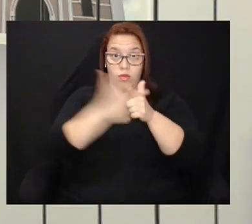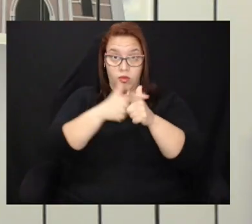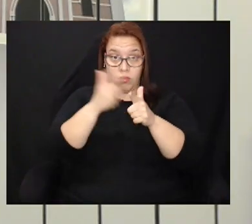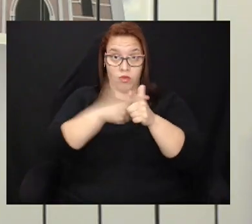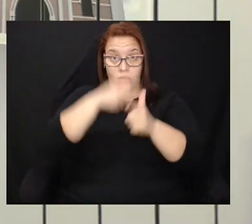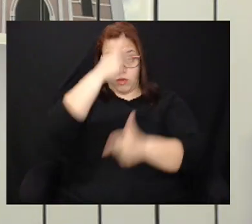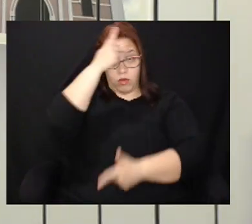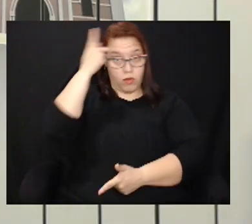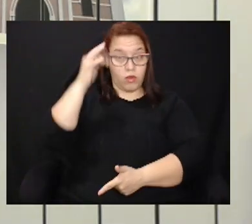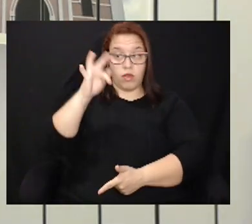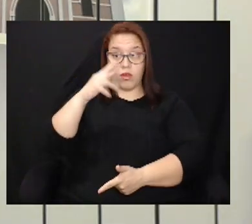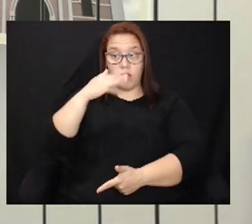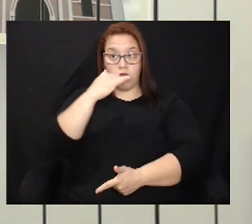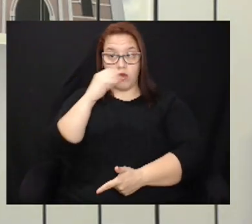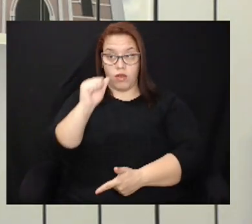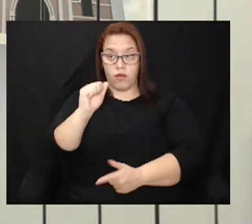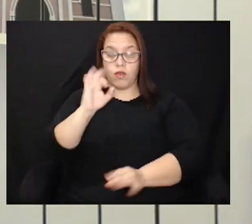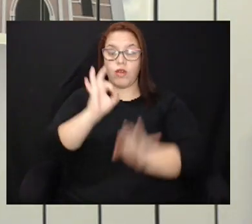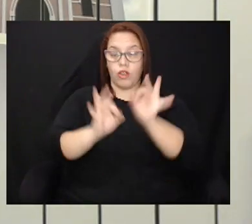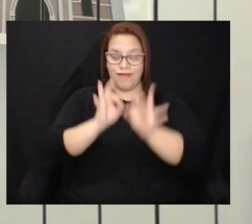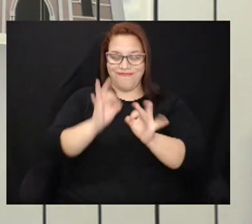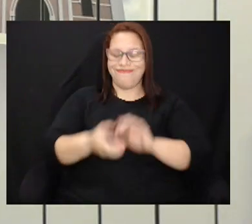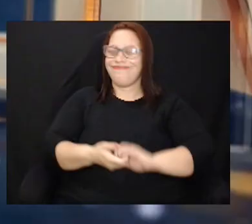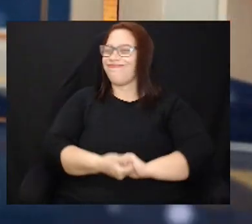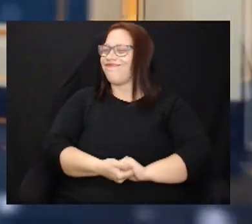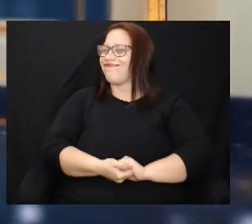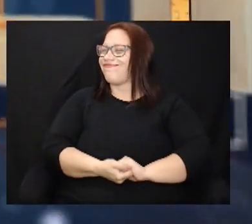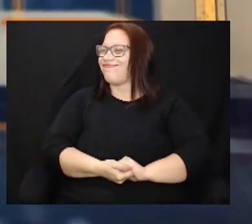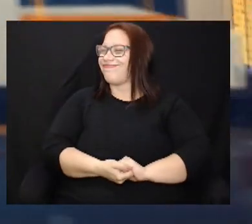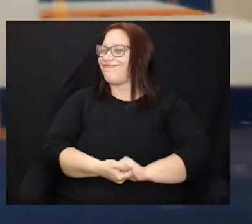físicas e jurídicas.